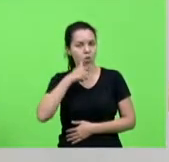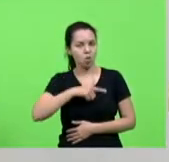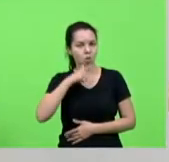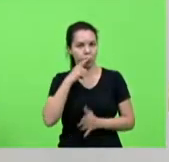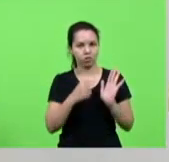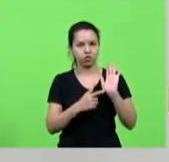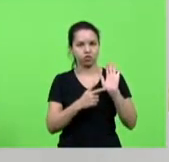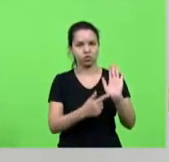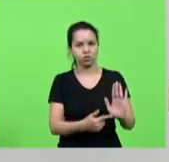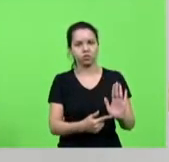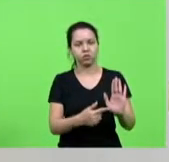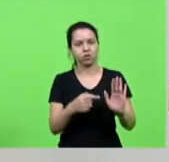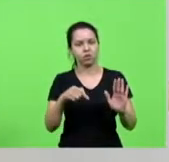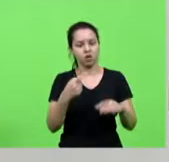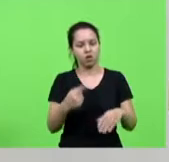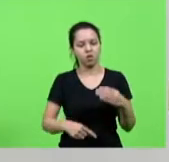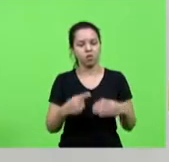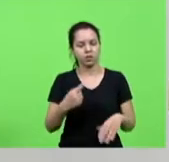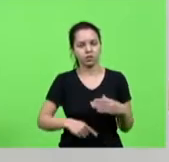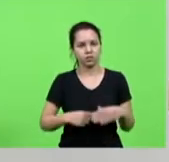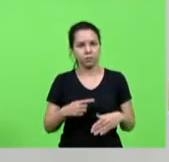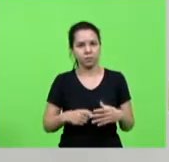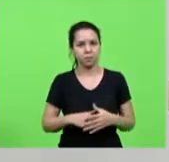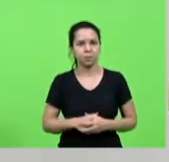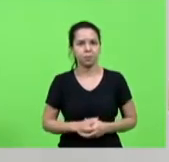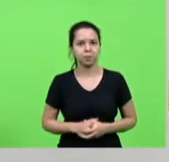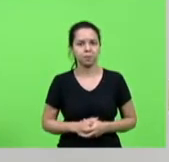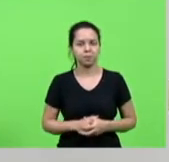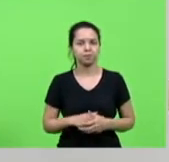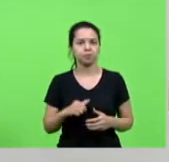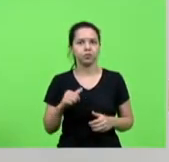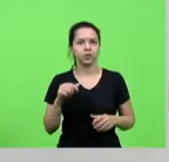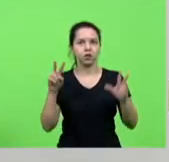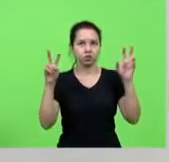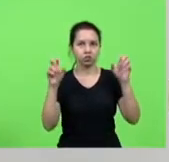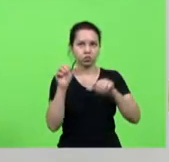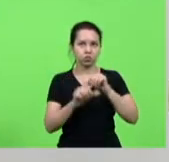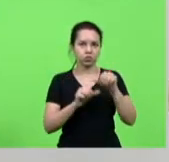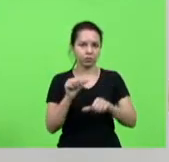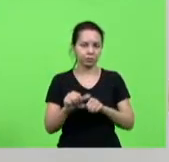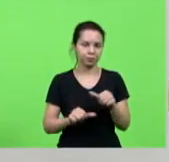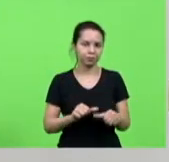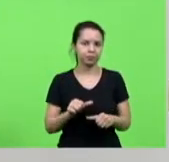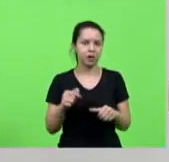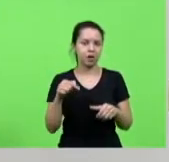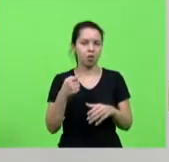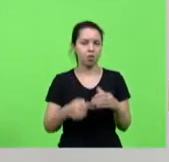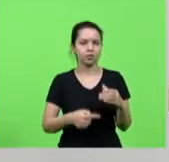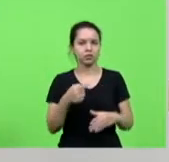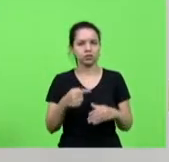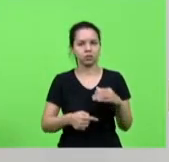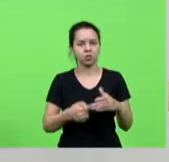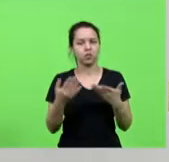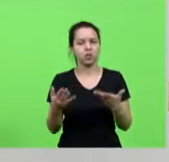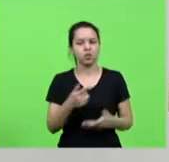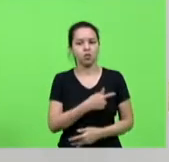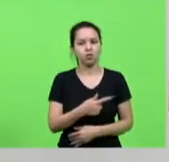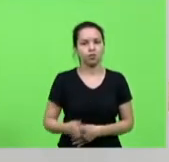indicação da nossa comissão, só trocando de assunto já, né? Da nossa comissão para o governo do